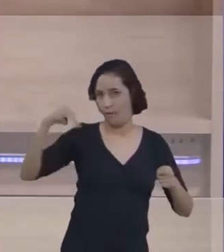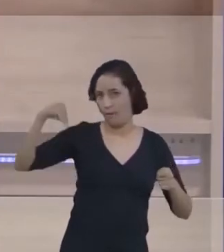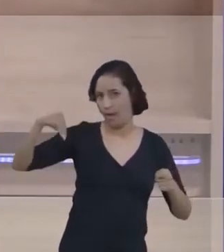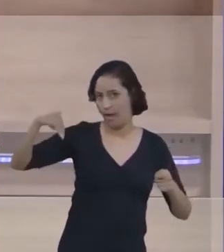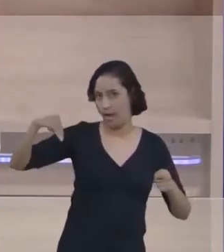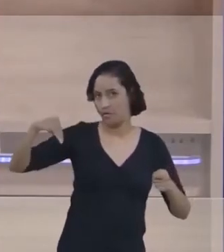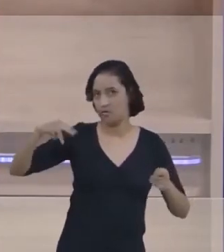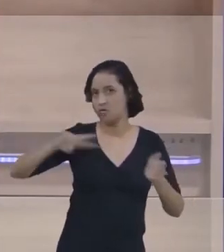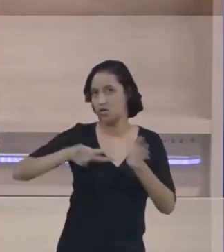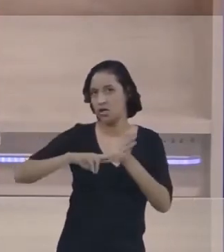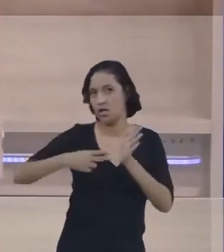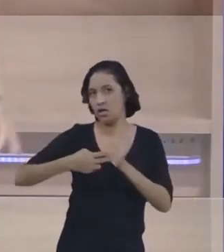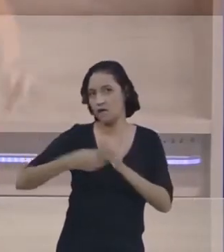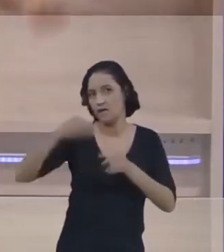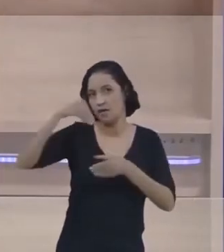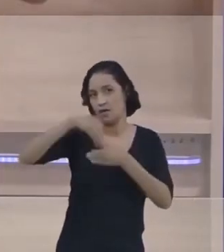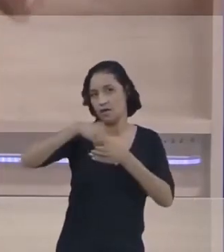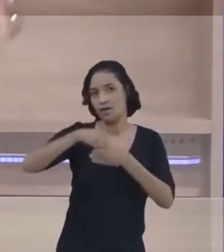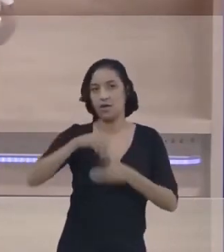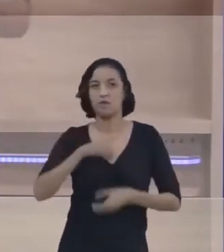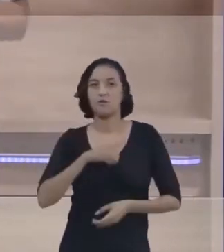metros.